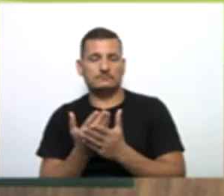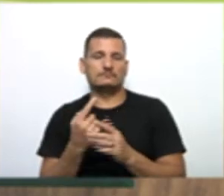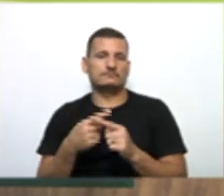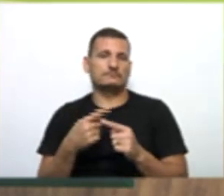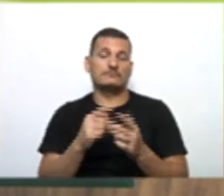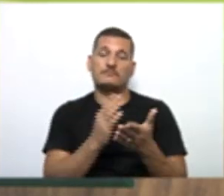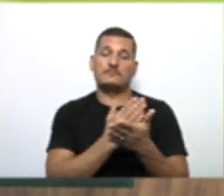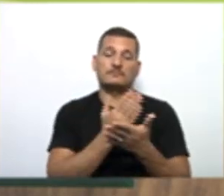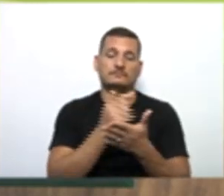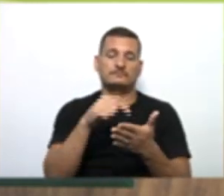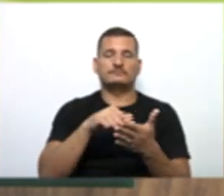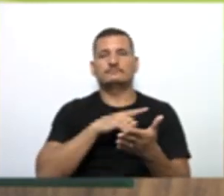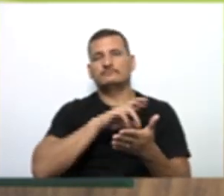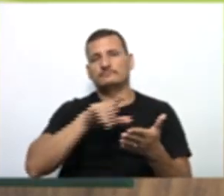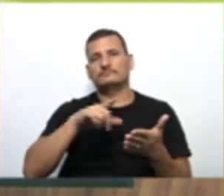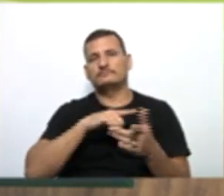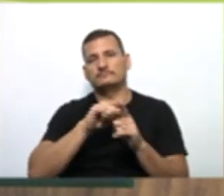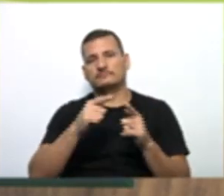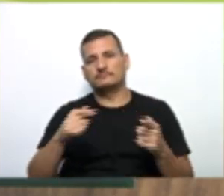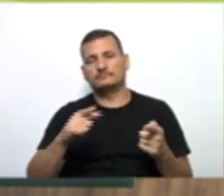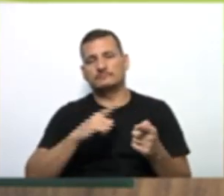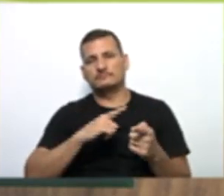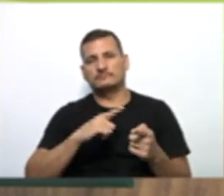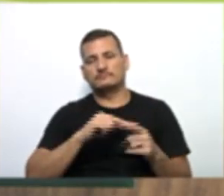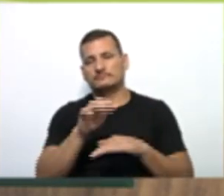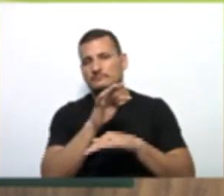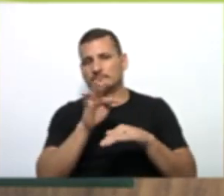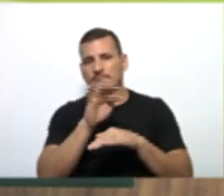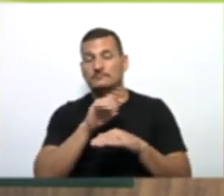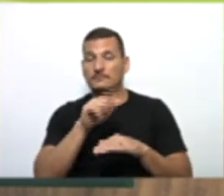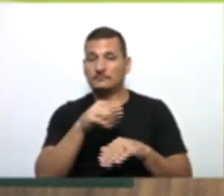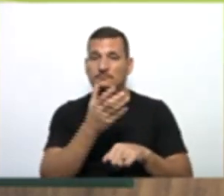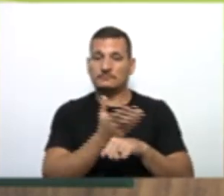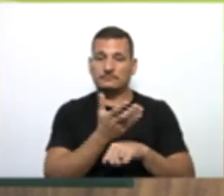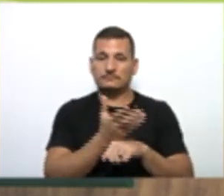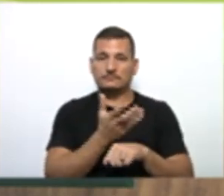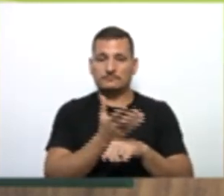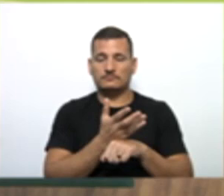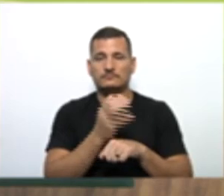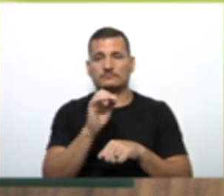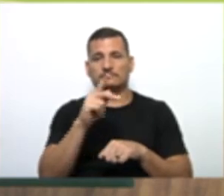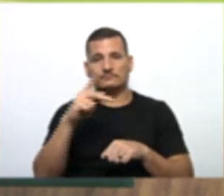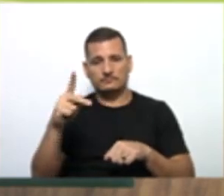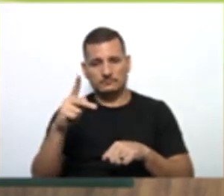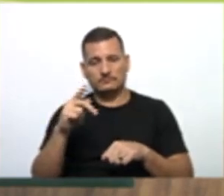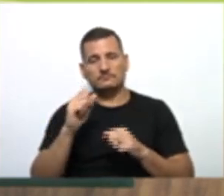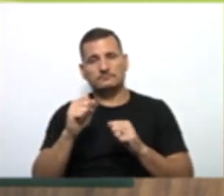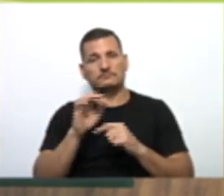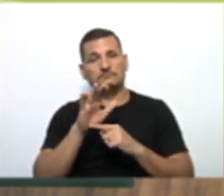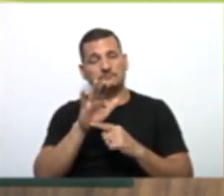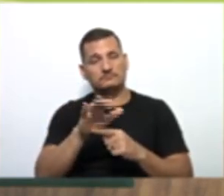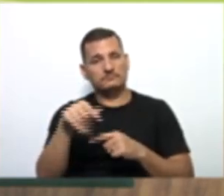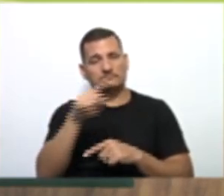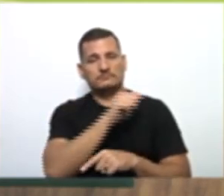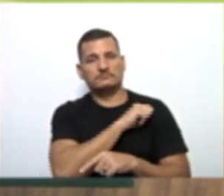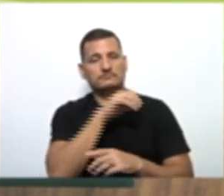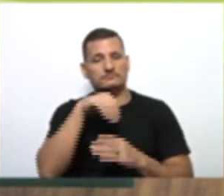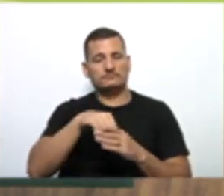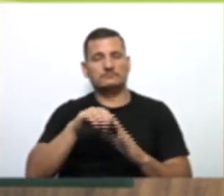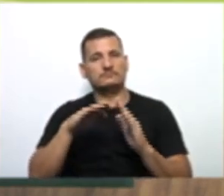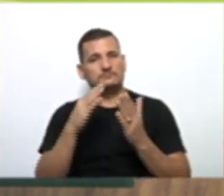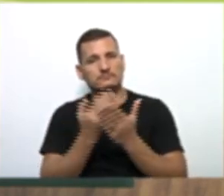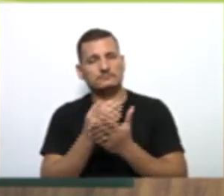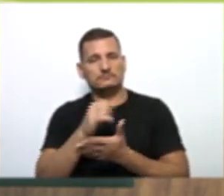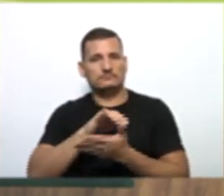questões importantes sobre a gramática normativa. Então, é uma disciplina, né, a disciplina de OPP é uma disciplina que pode ajudá-los, inclusive, na escola, nas